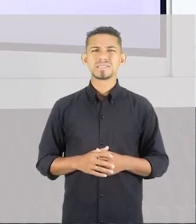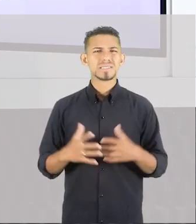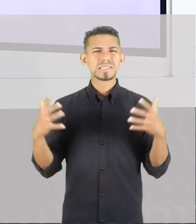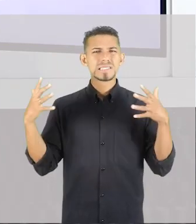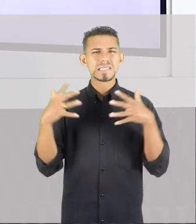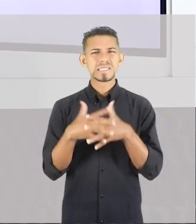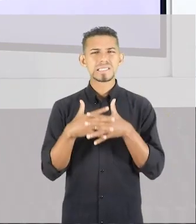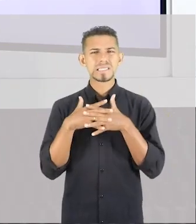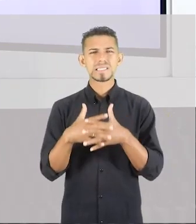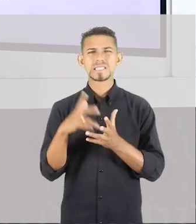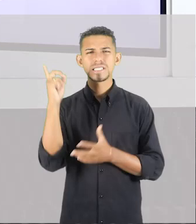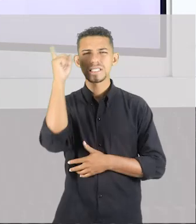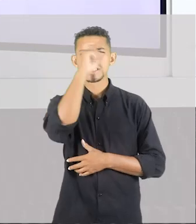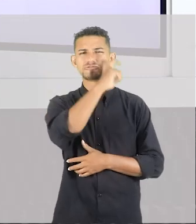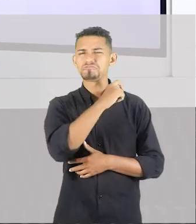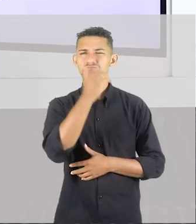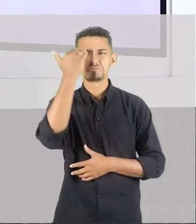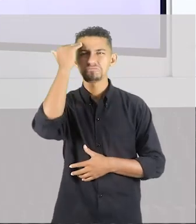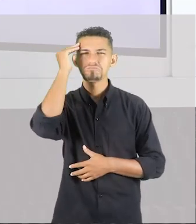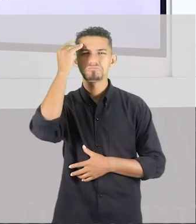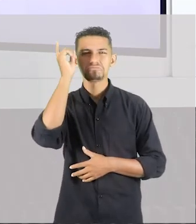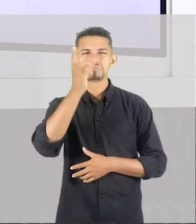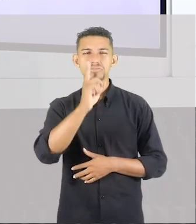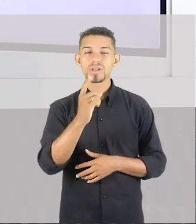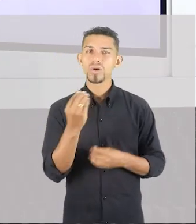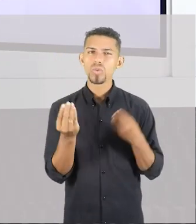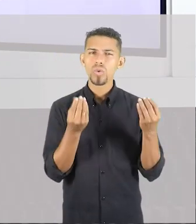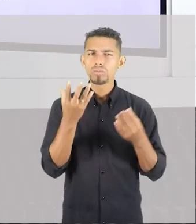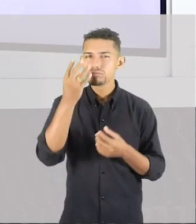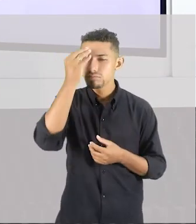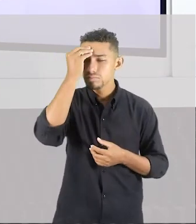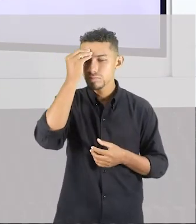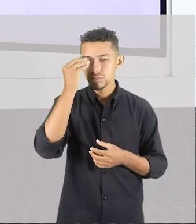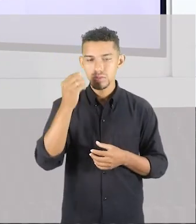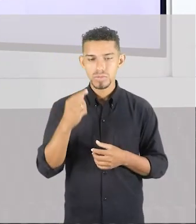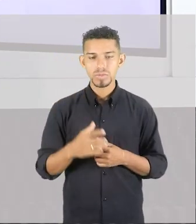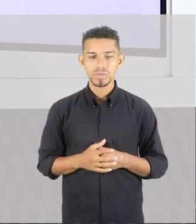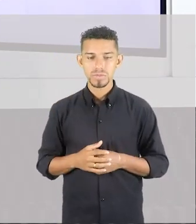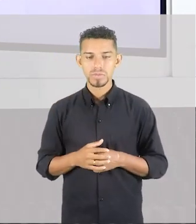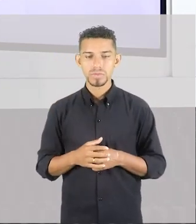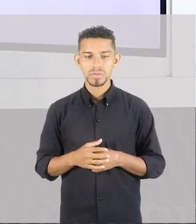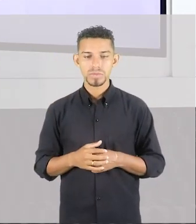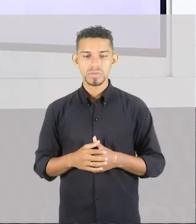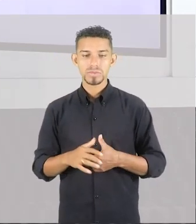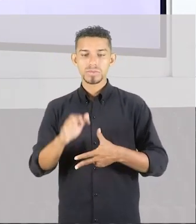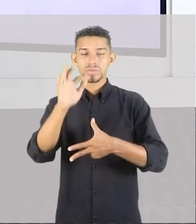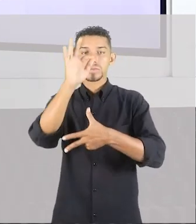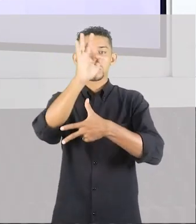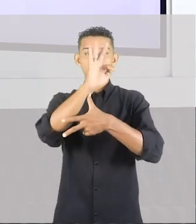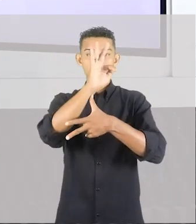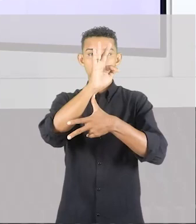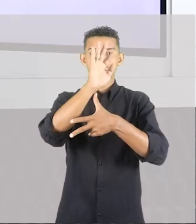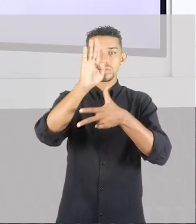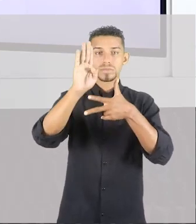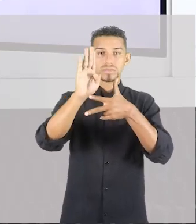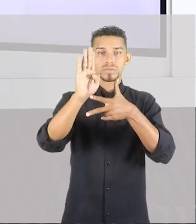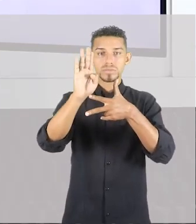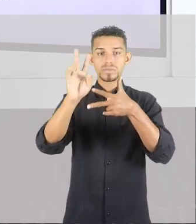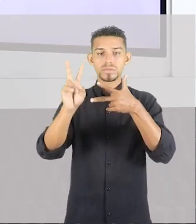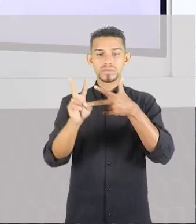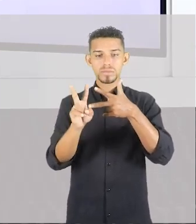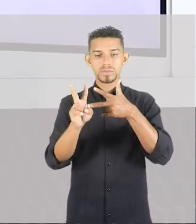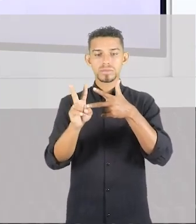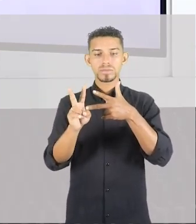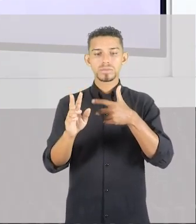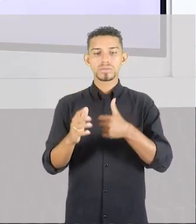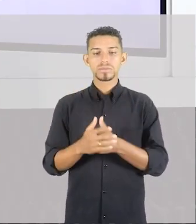difícil aqui. Como é que faz para decorar? Aí, ó, isso aqui, ó. Vamos para a letra. F, B,